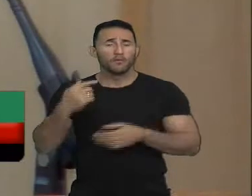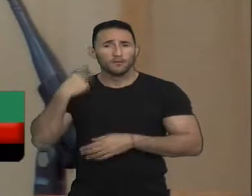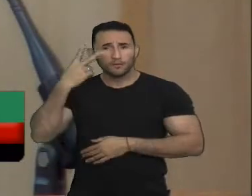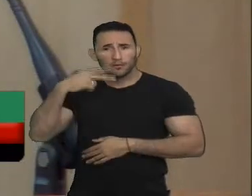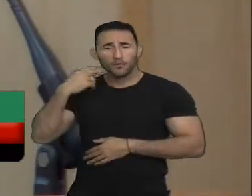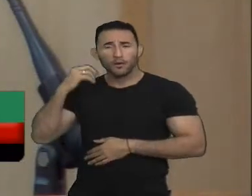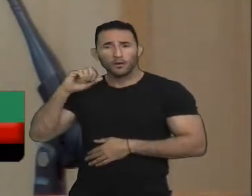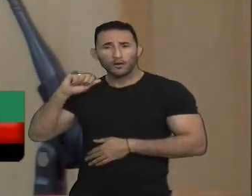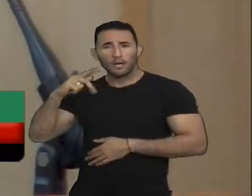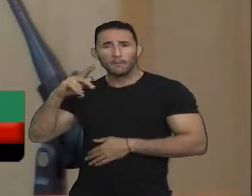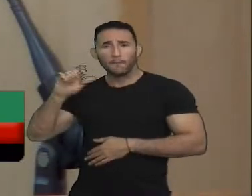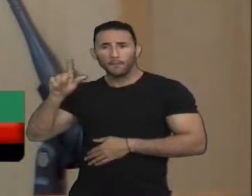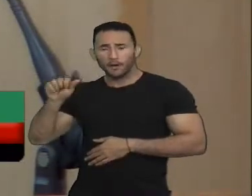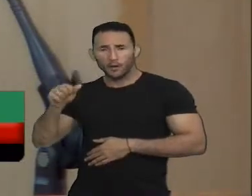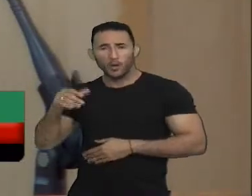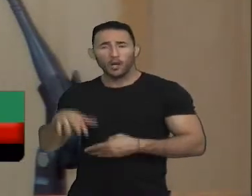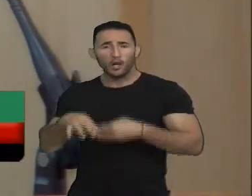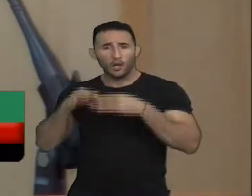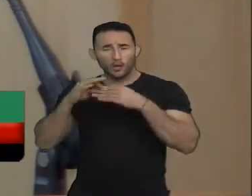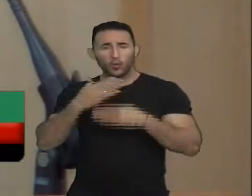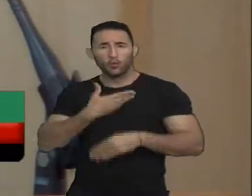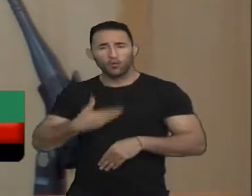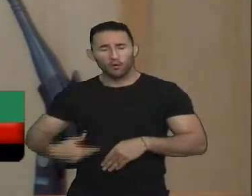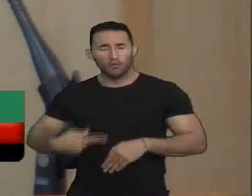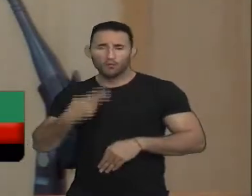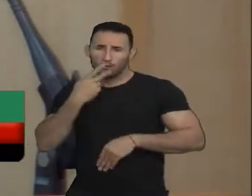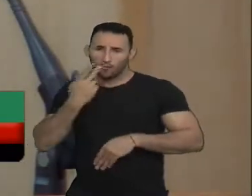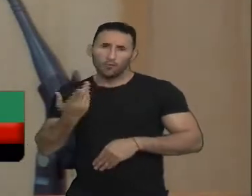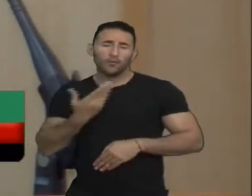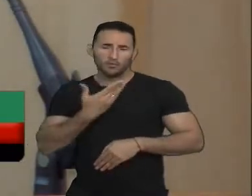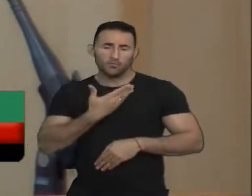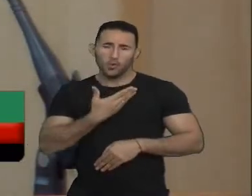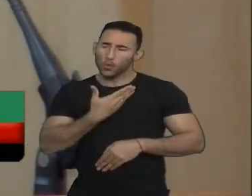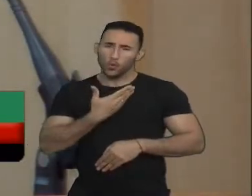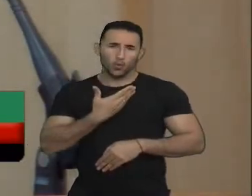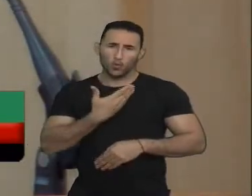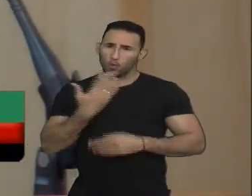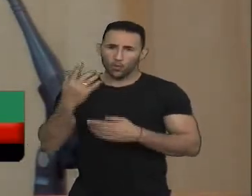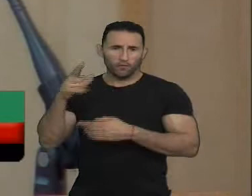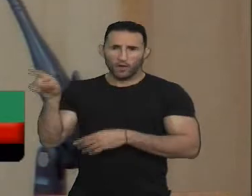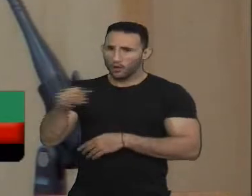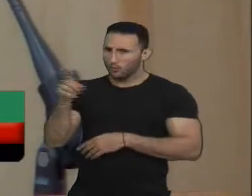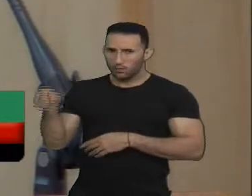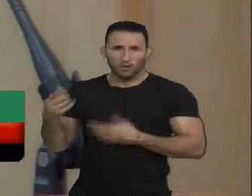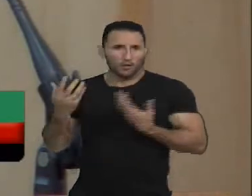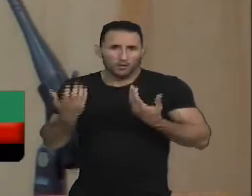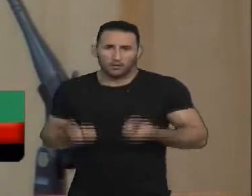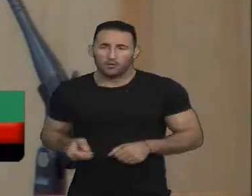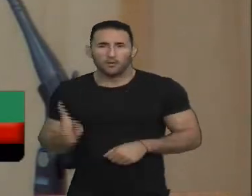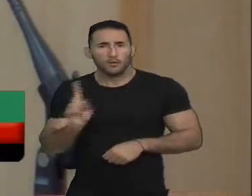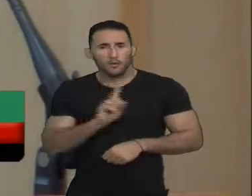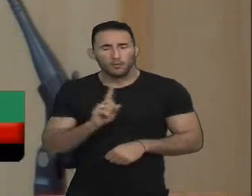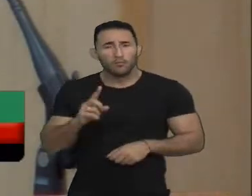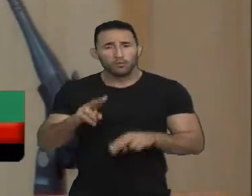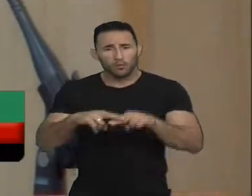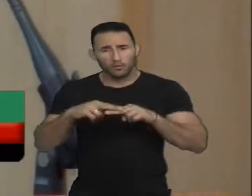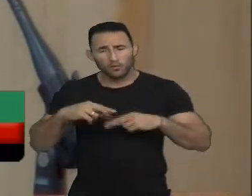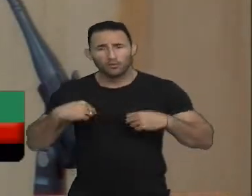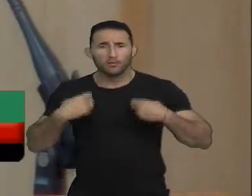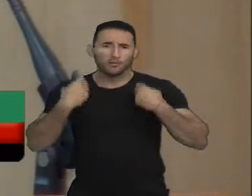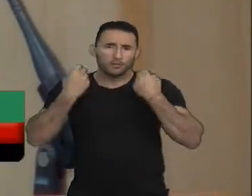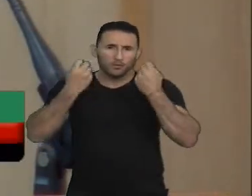que é a líder do governo, para a derrubada do veto. Peço aos meus amigos que estão aqui hoje, aqui, né, estou explicando, não é só